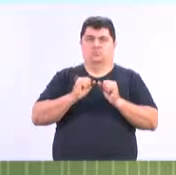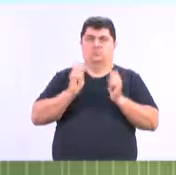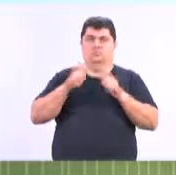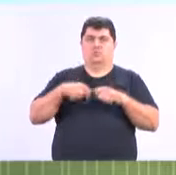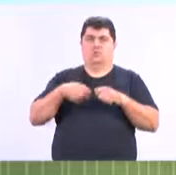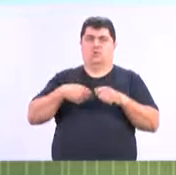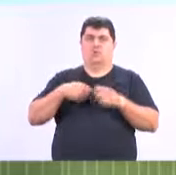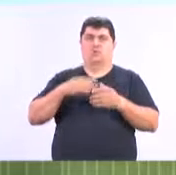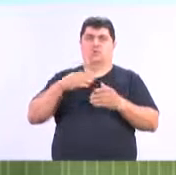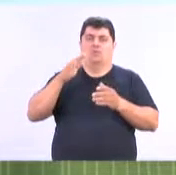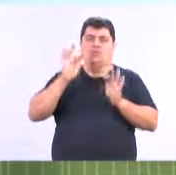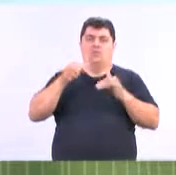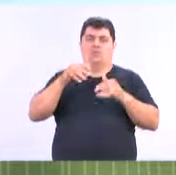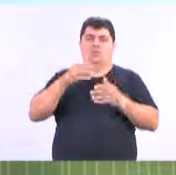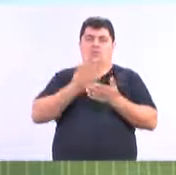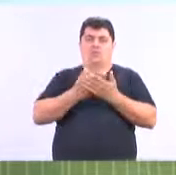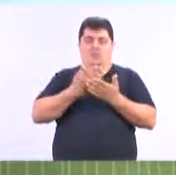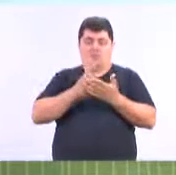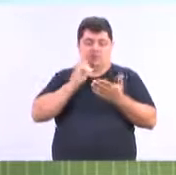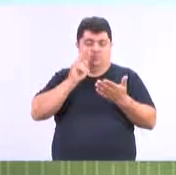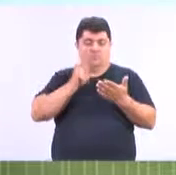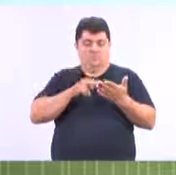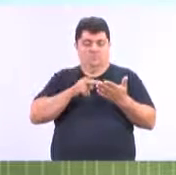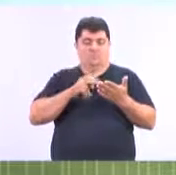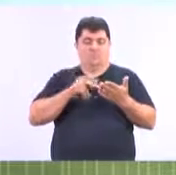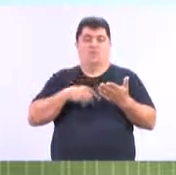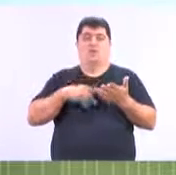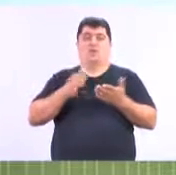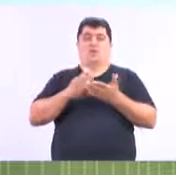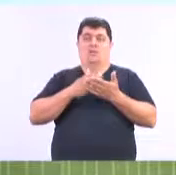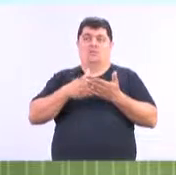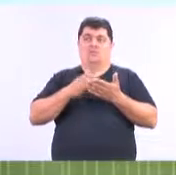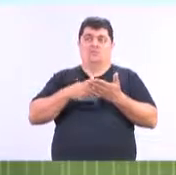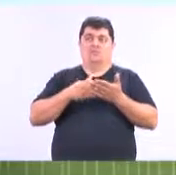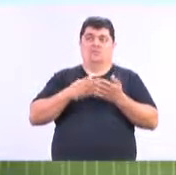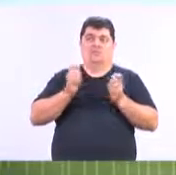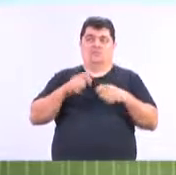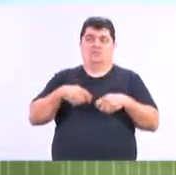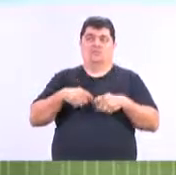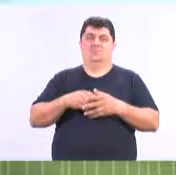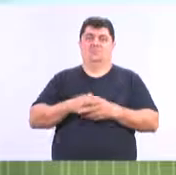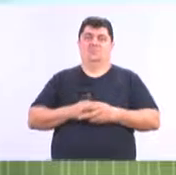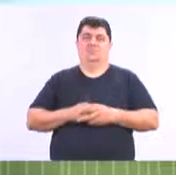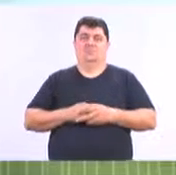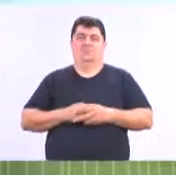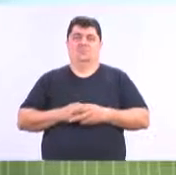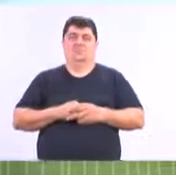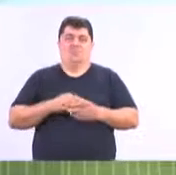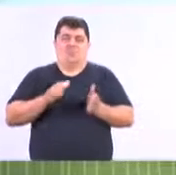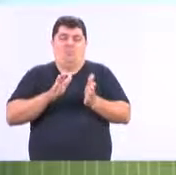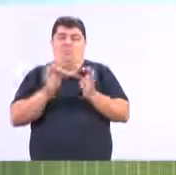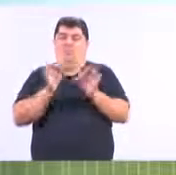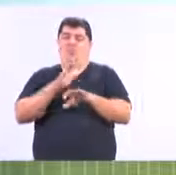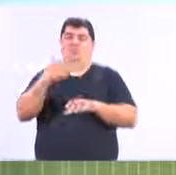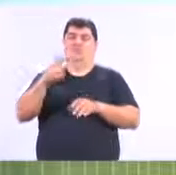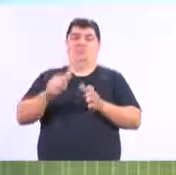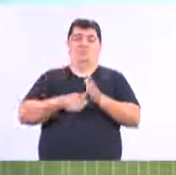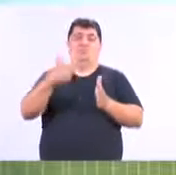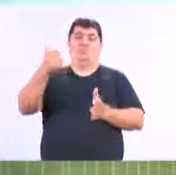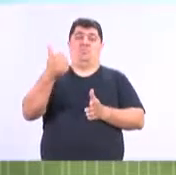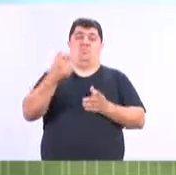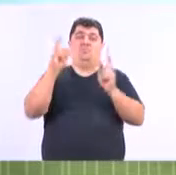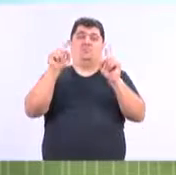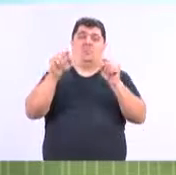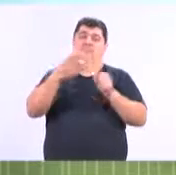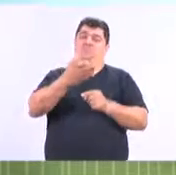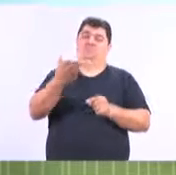trazendo, quando vocês chegar no final da aula, vocês vão ter em primeira mão um livro completo, que ainda não foi publicado, que está em fase de publicação, então vocês já vão ter